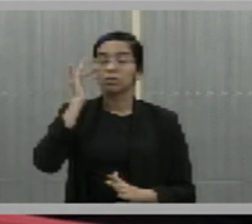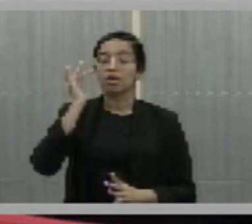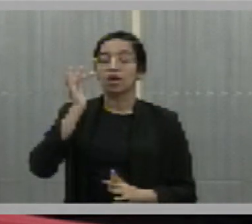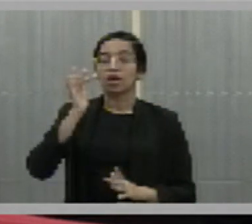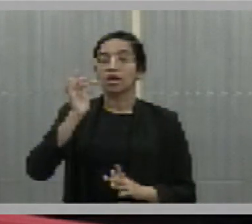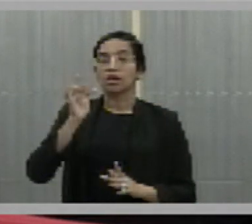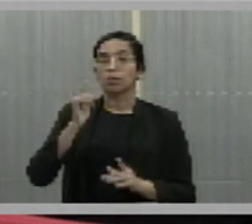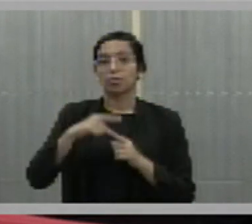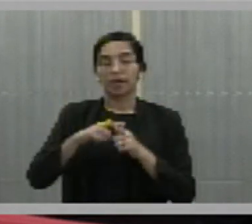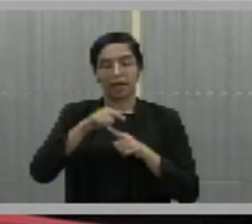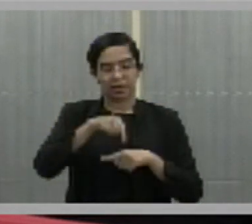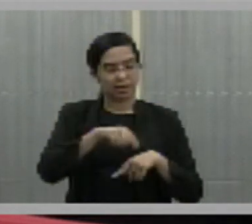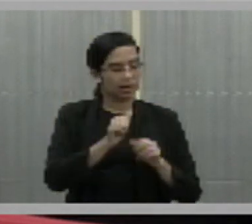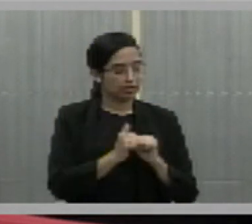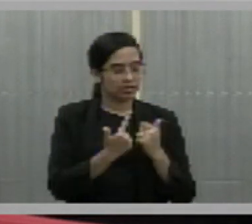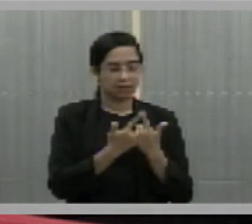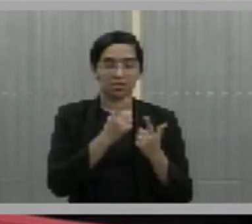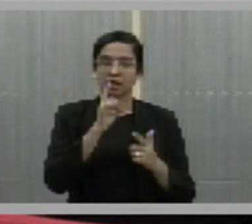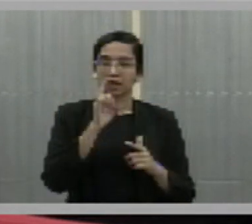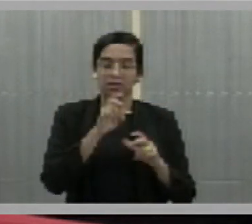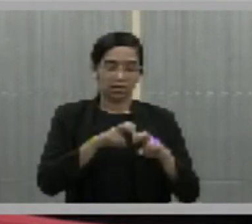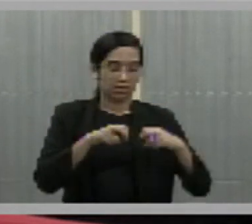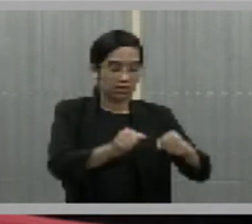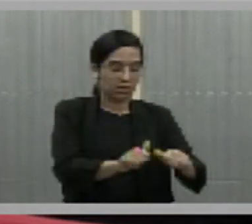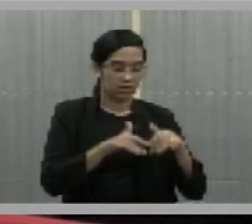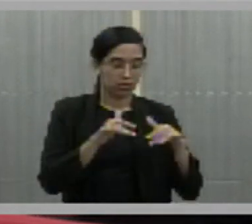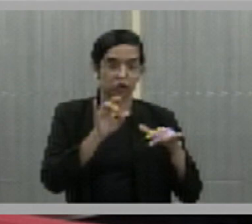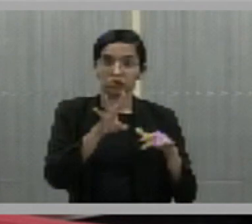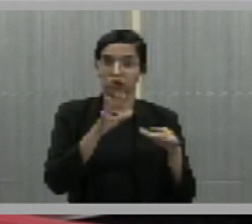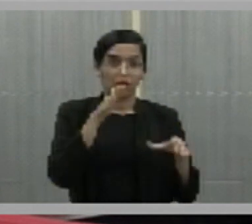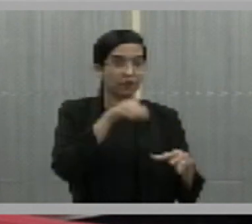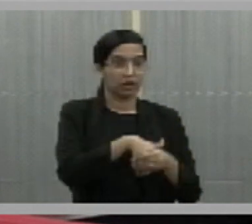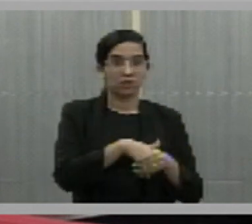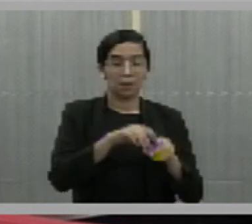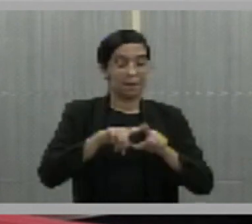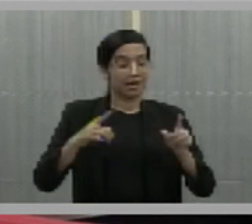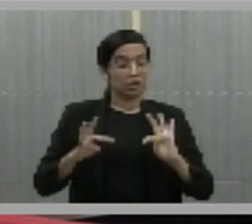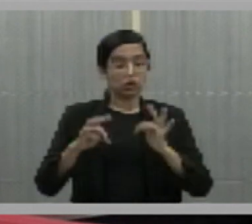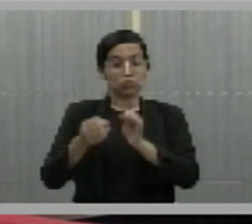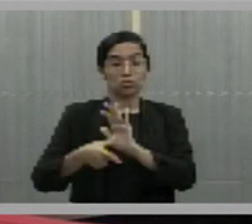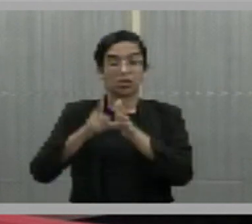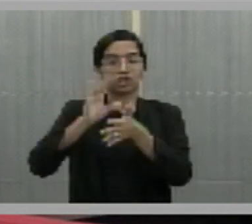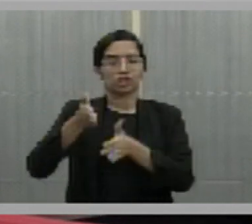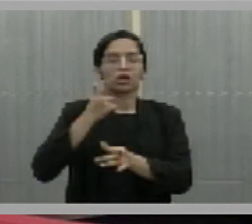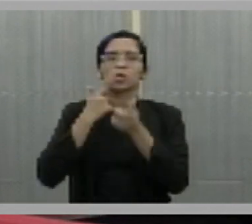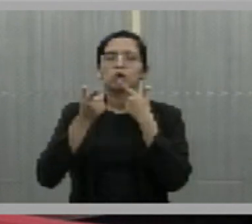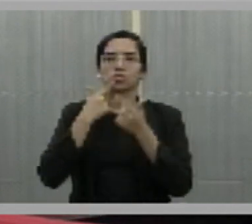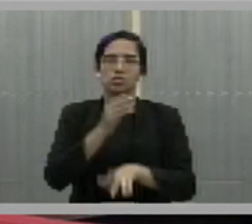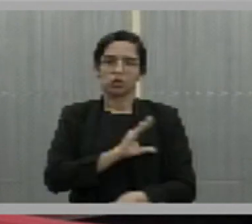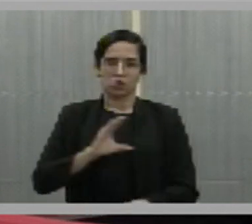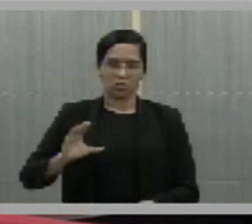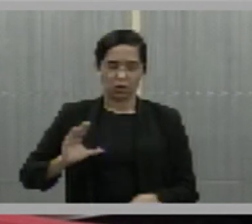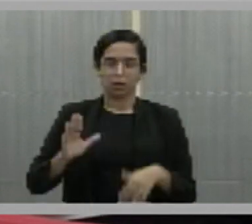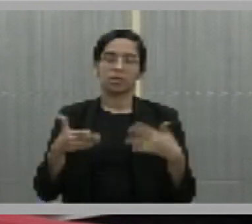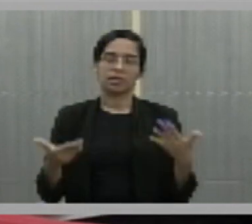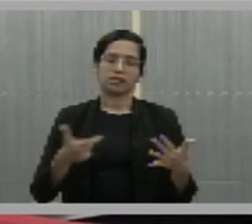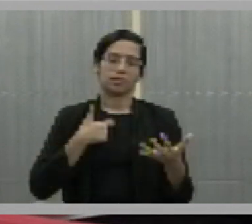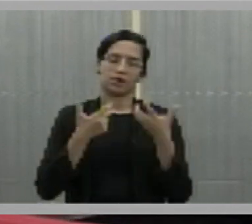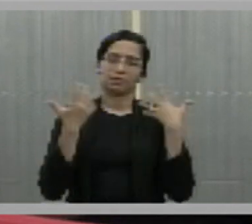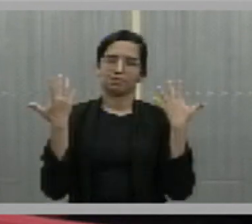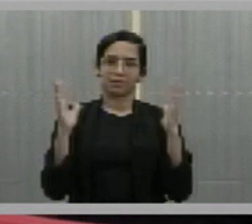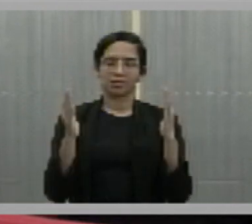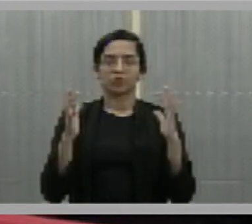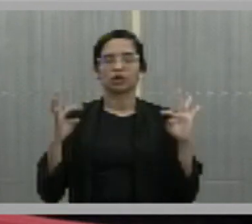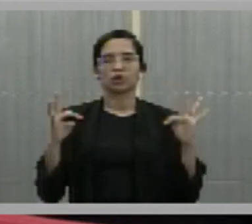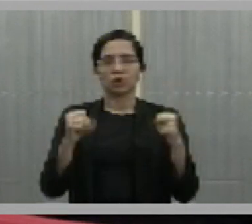no plenário é só a votação final do que já foi decidido nas comissões. Então, eu quero, na verdade, aqui parabenizar todos os